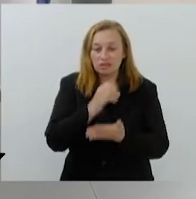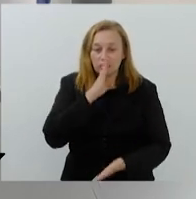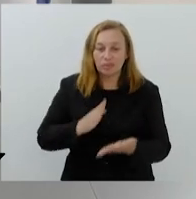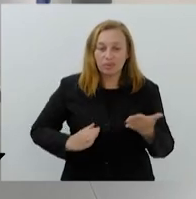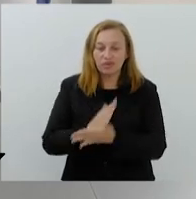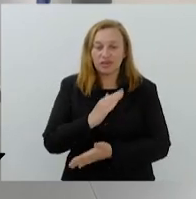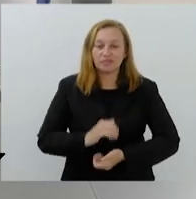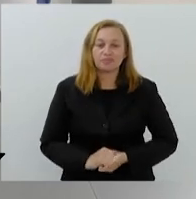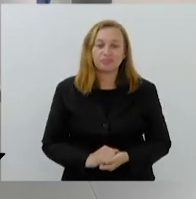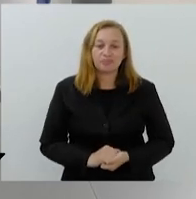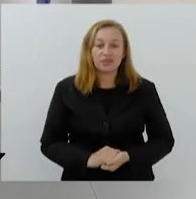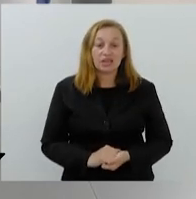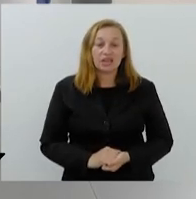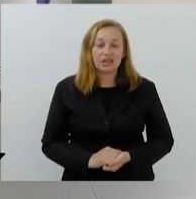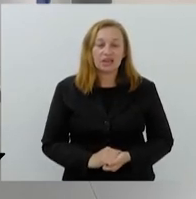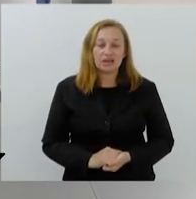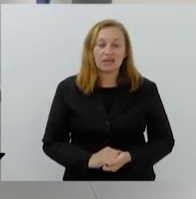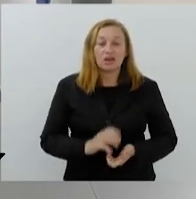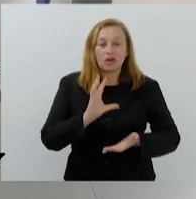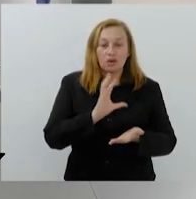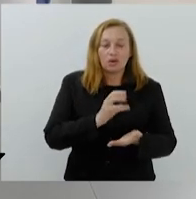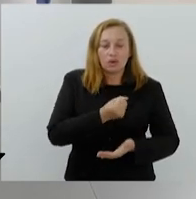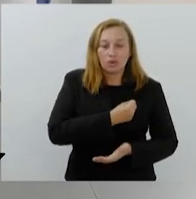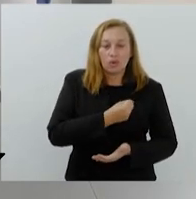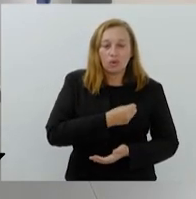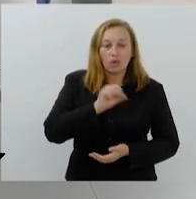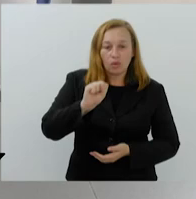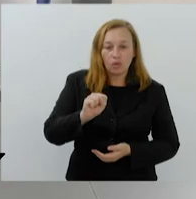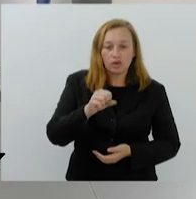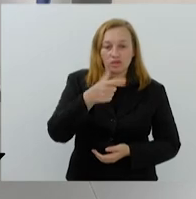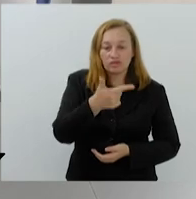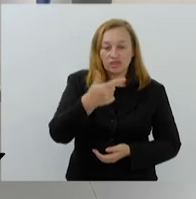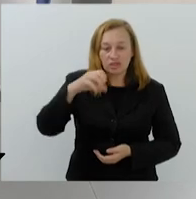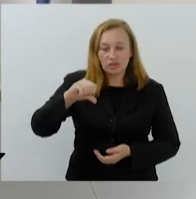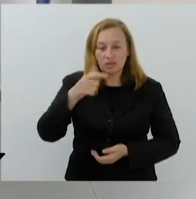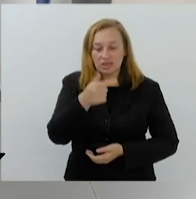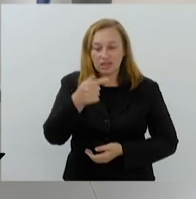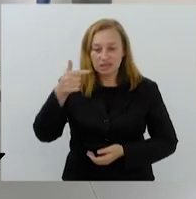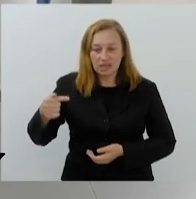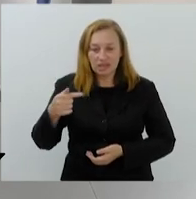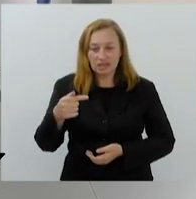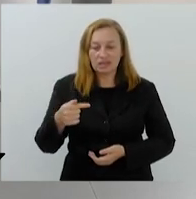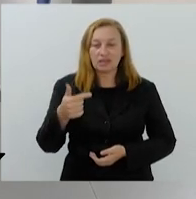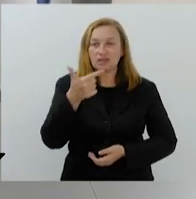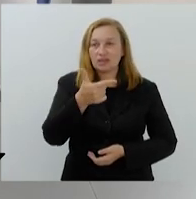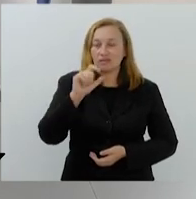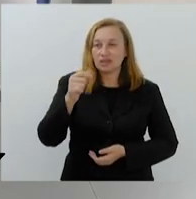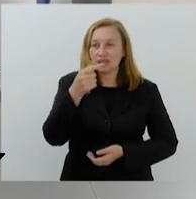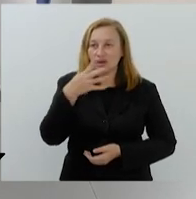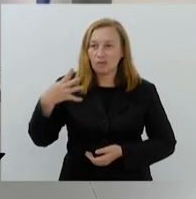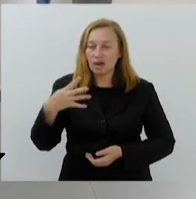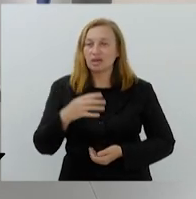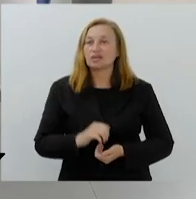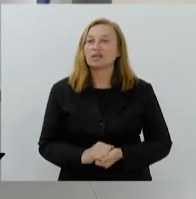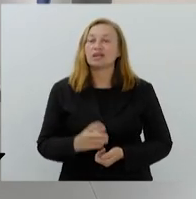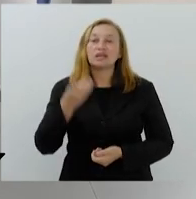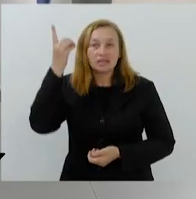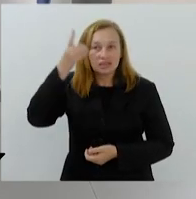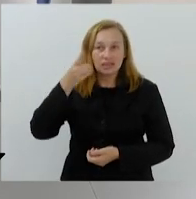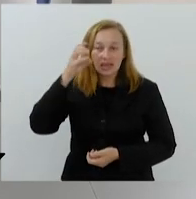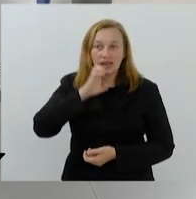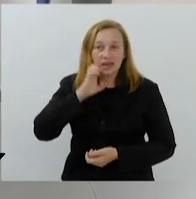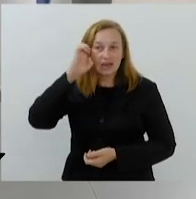como estão, aprovado. 8 da Paula, projeto de relatoria do deputado Luiz Paulo, projeto de lei 2977 de 24, de autoria da deputada